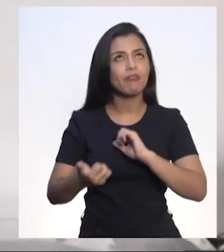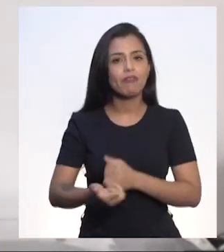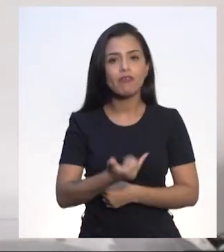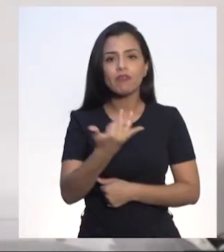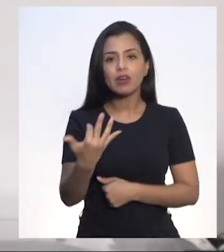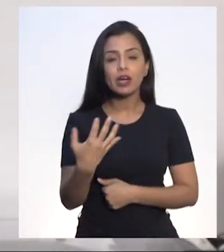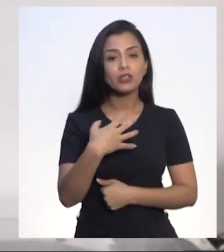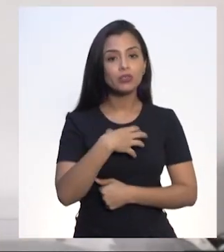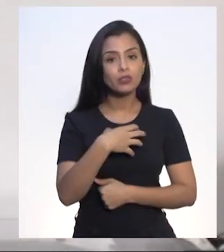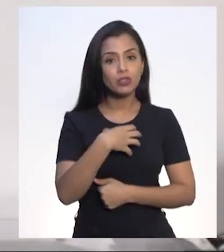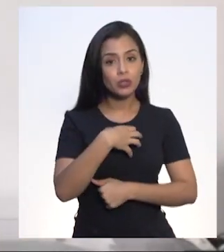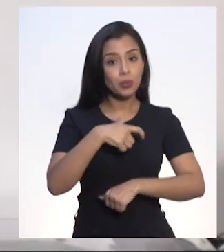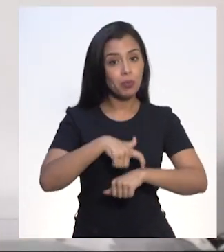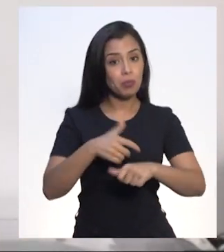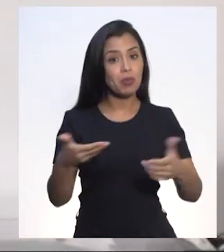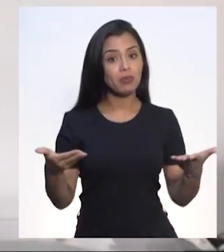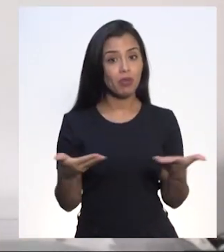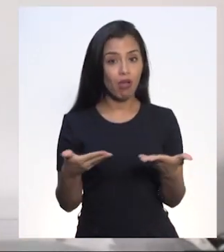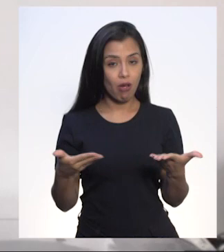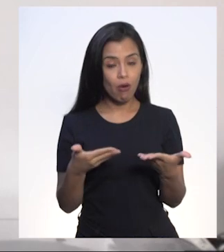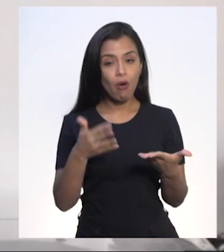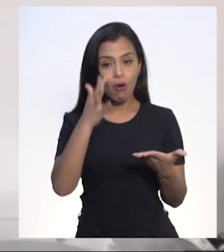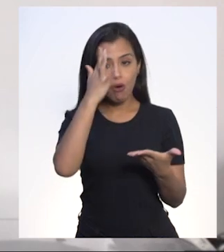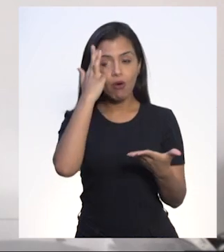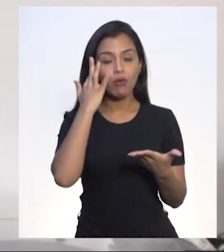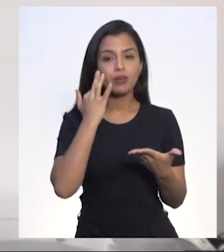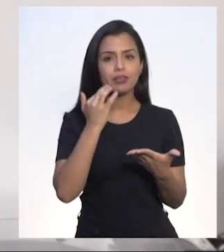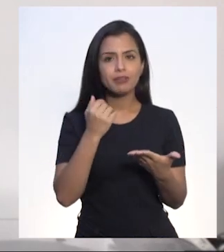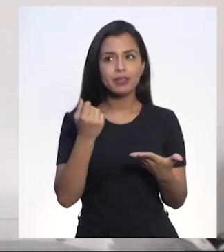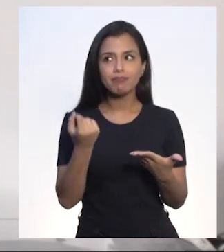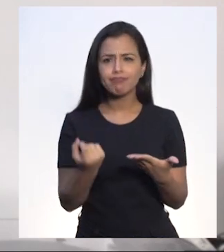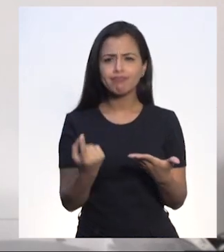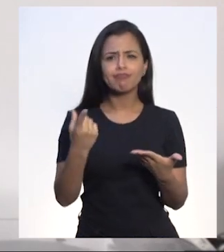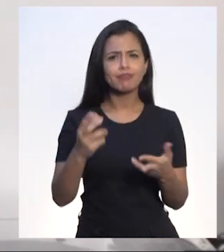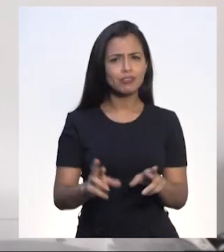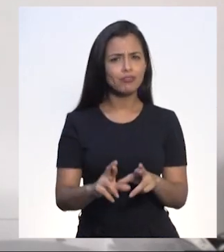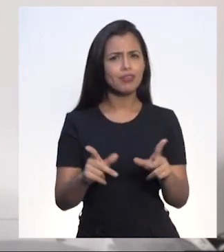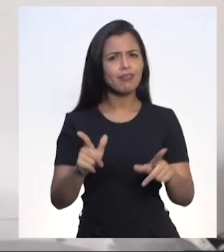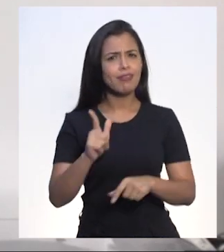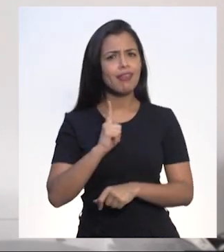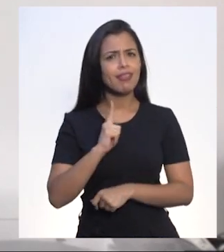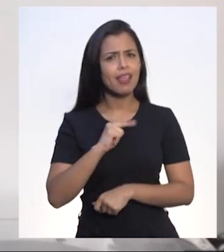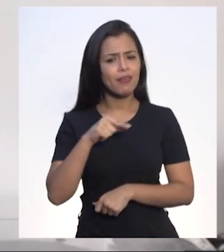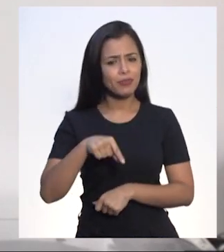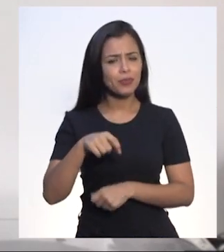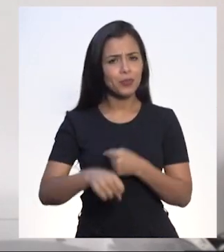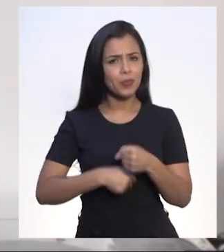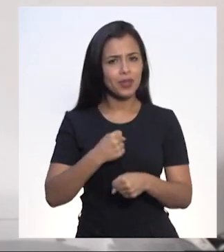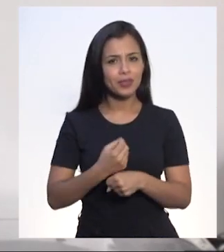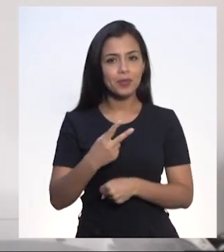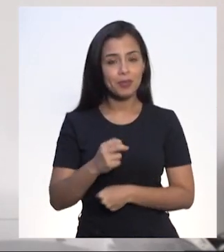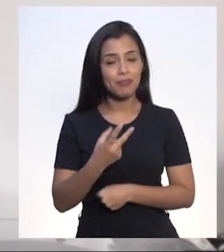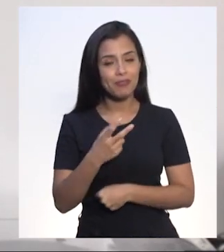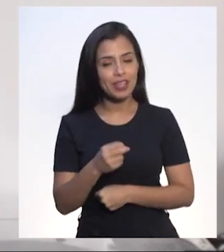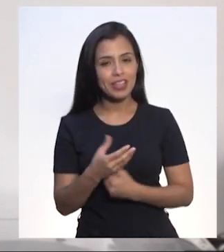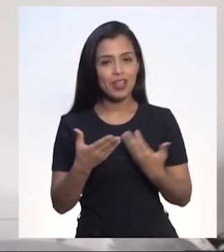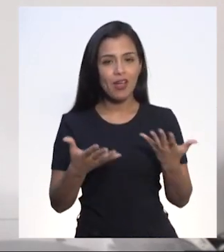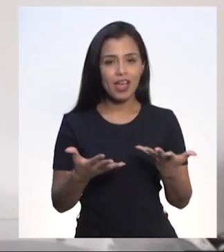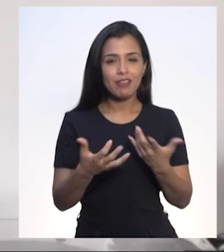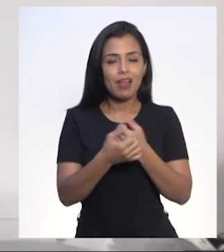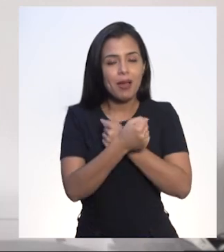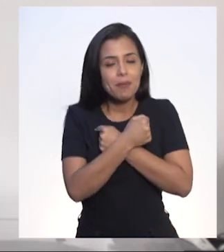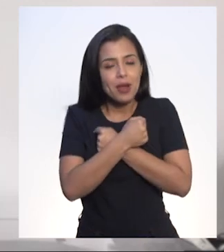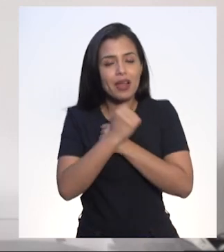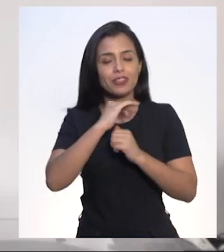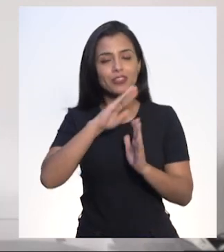funções, nesse momento tão diferente que nós tivemos em 2020. Eu deixo aqui o meu forte